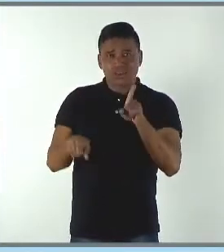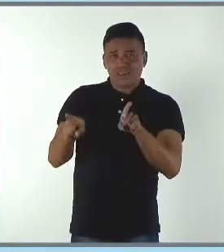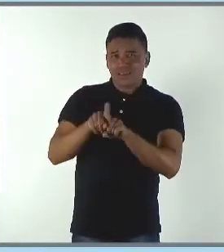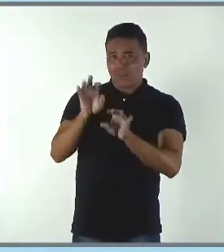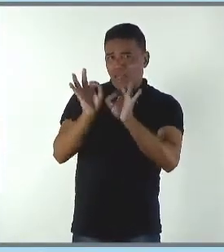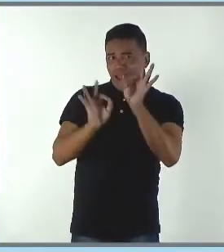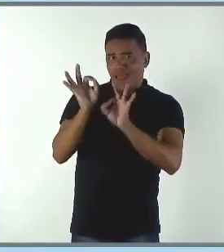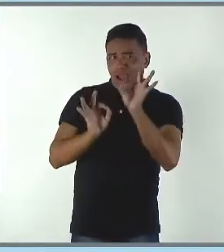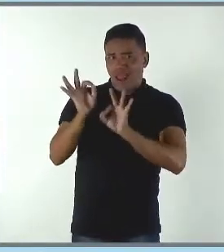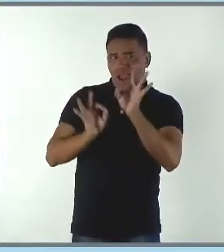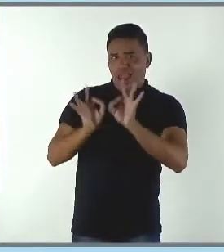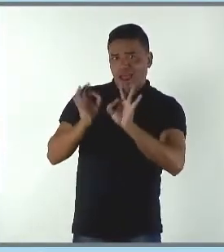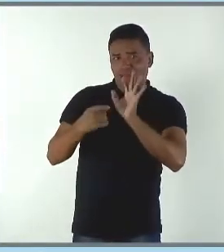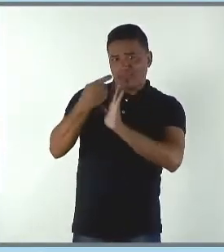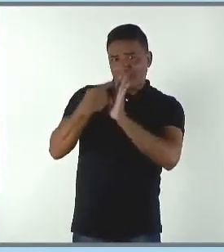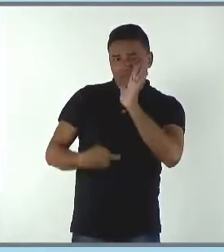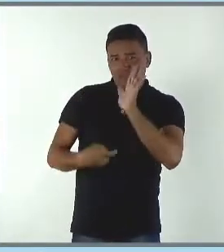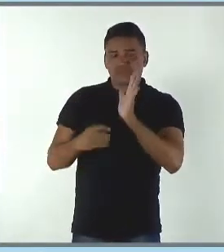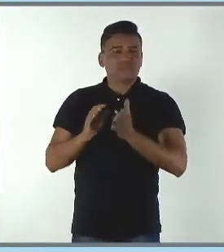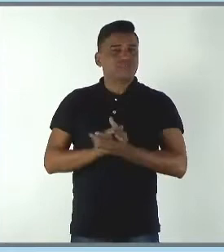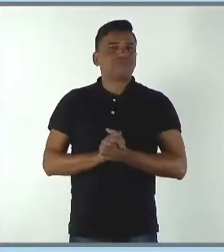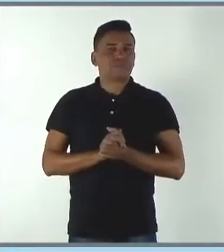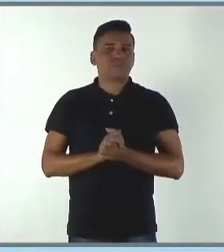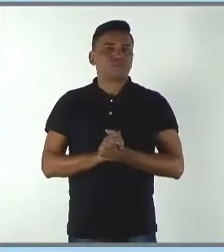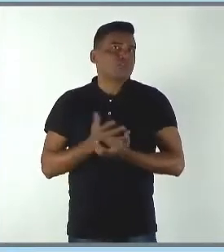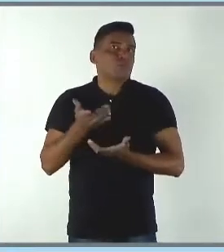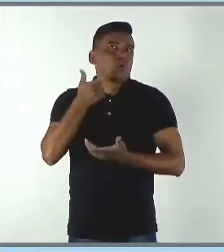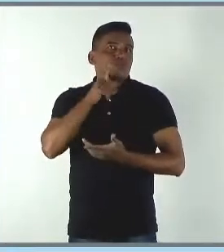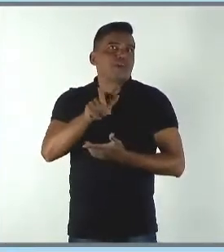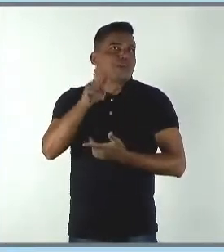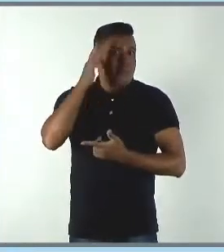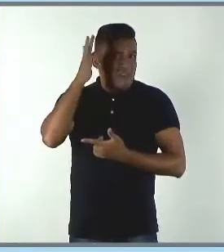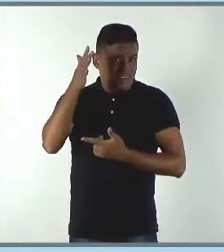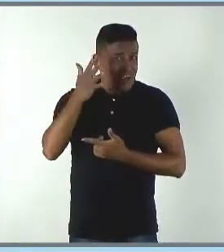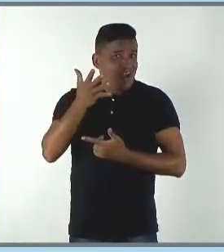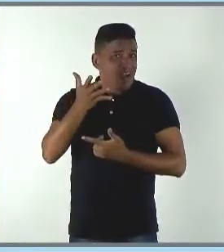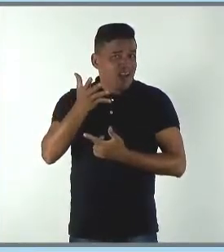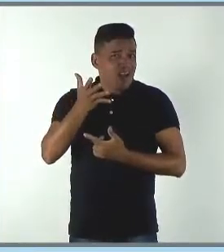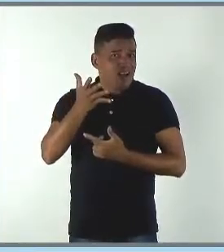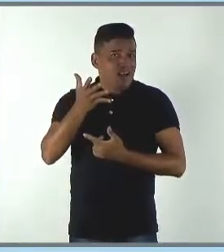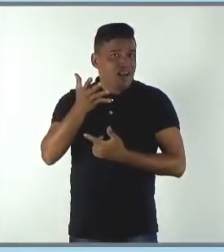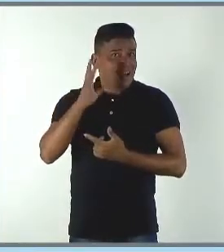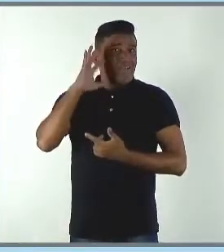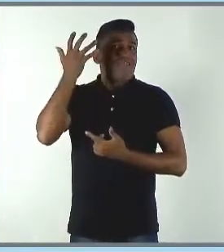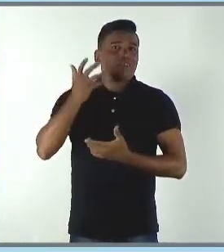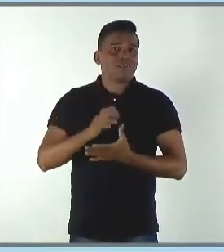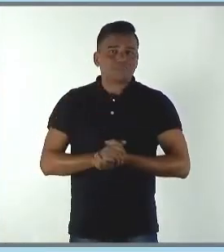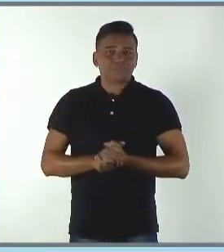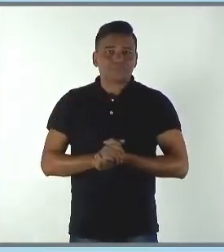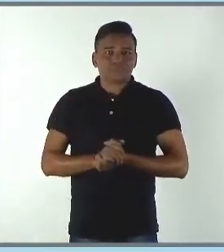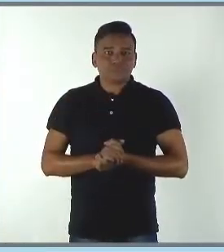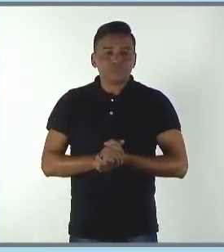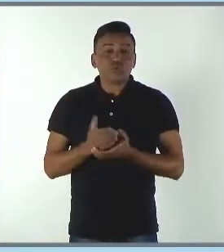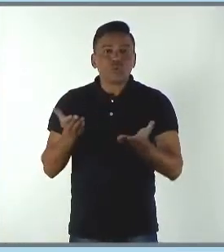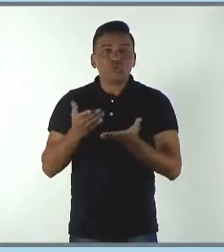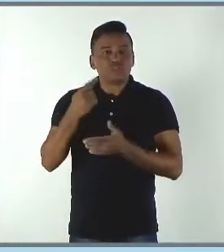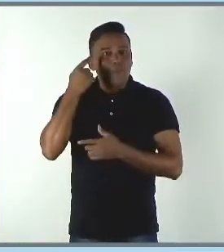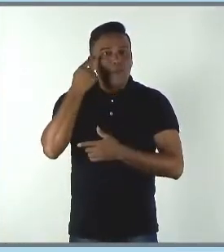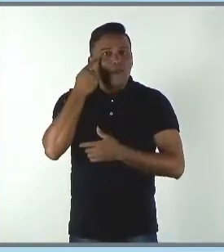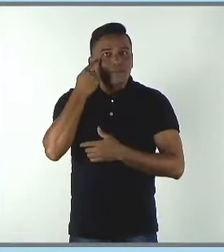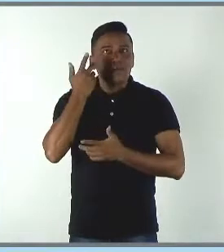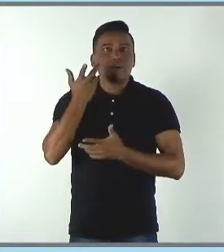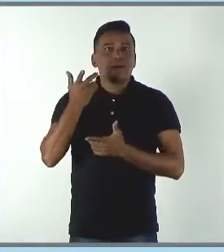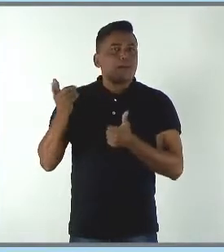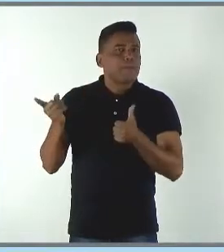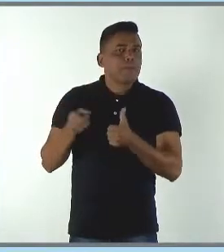espaço sequer no imaginário nacional para esse tipo de situação. Tanto é que quando você pega os primeiros trabalhos, nas